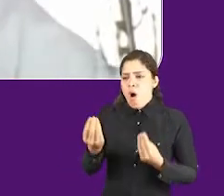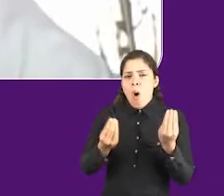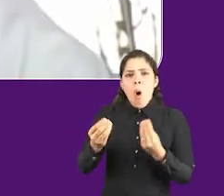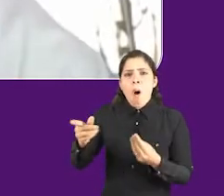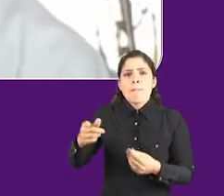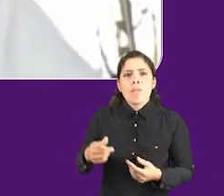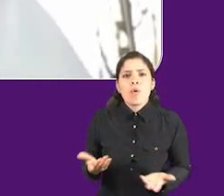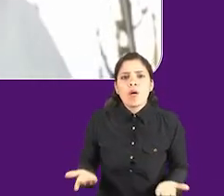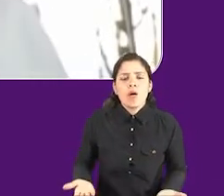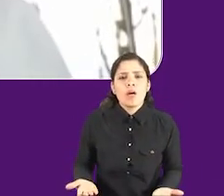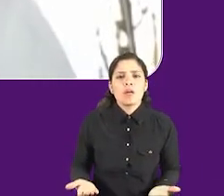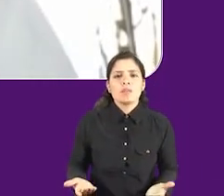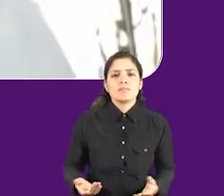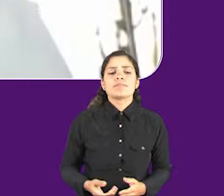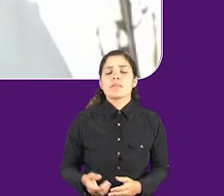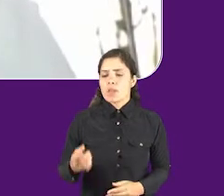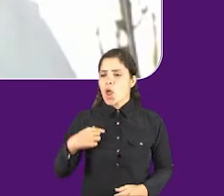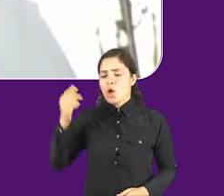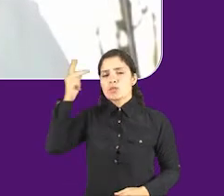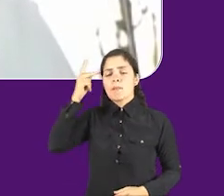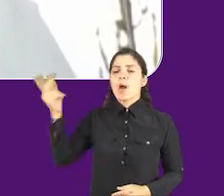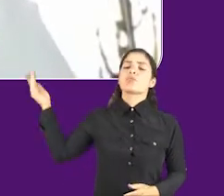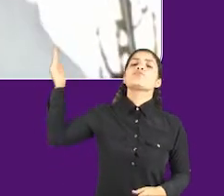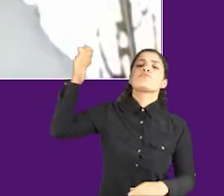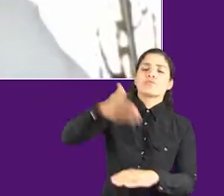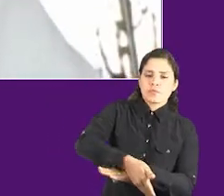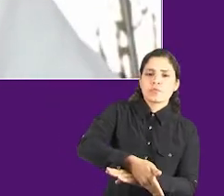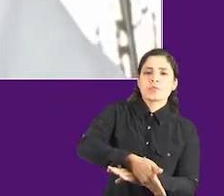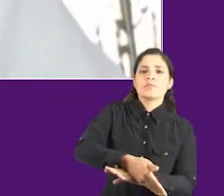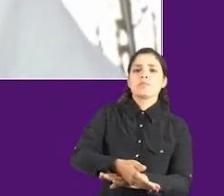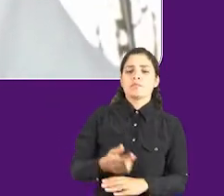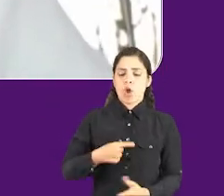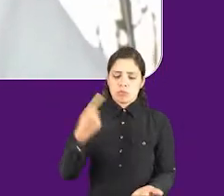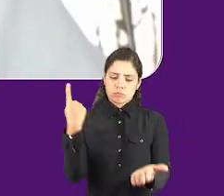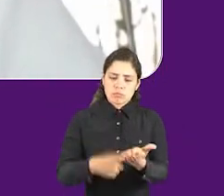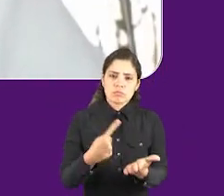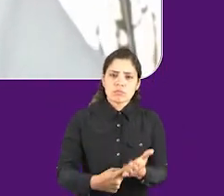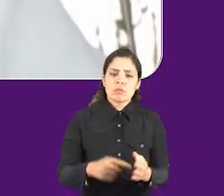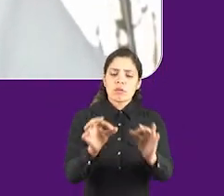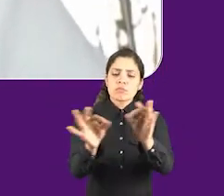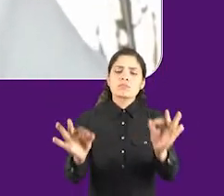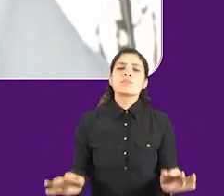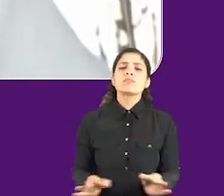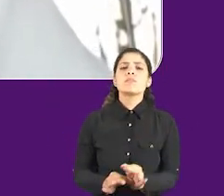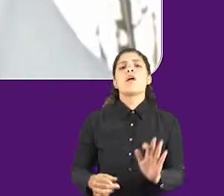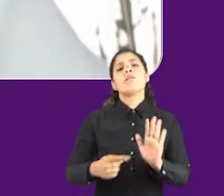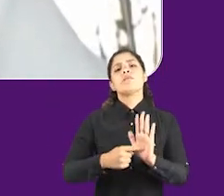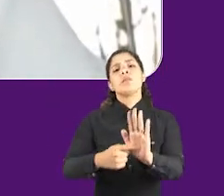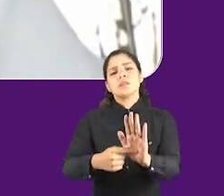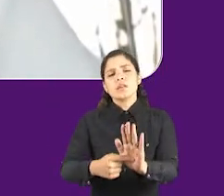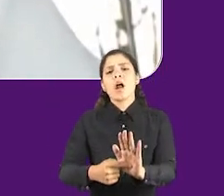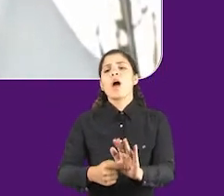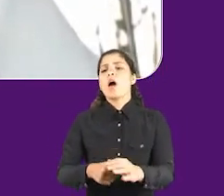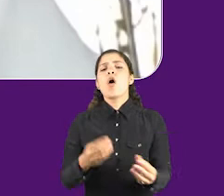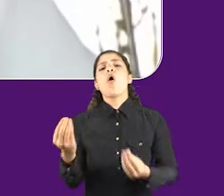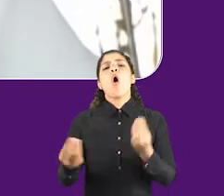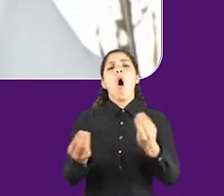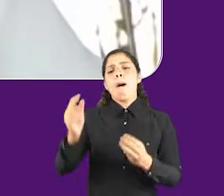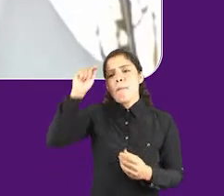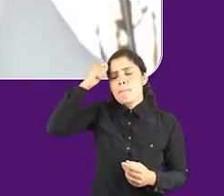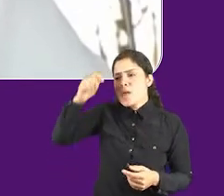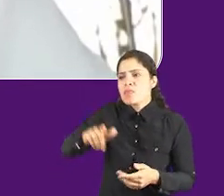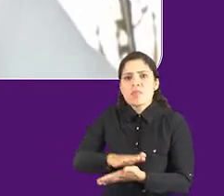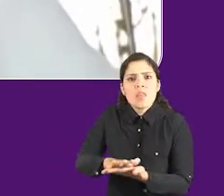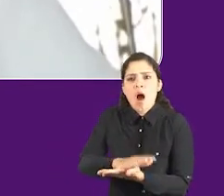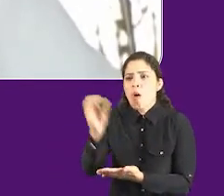desenvolvemos um plano dieta muito muito muito vontade olho que a gente fez já por preços incríveis